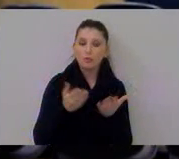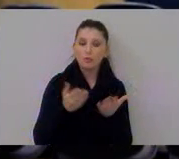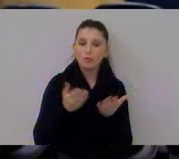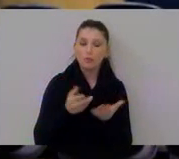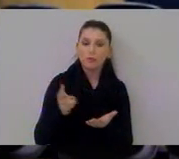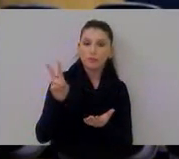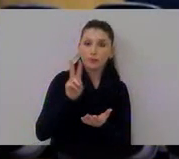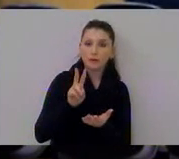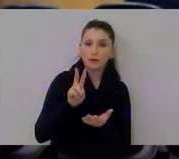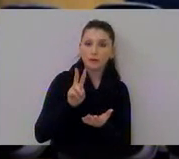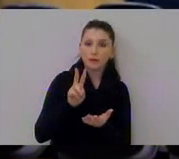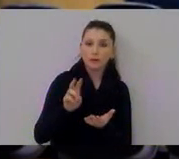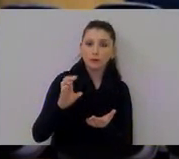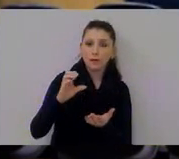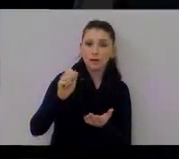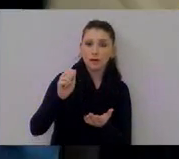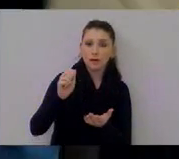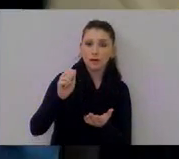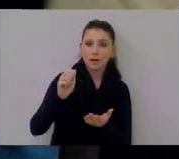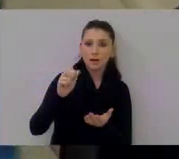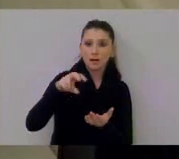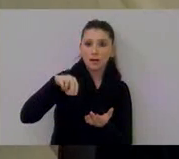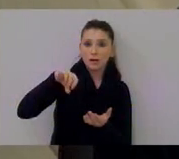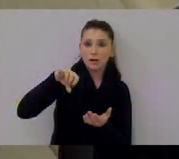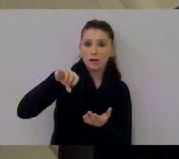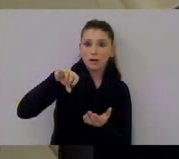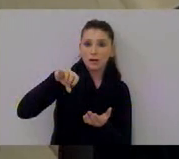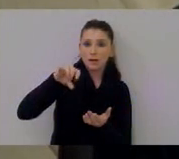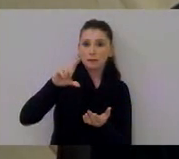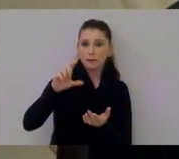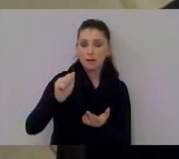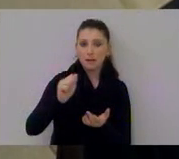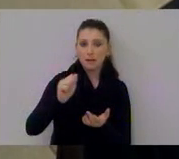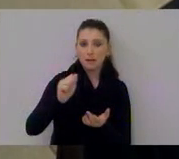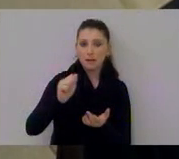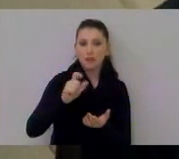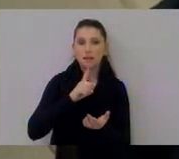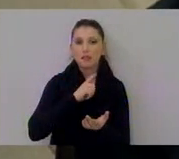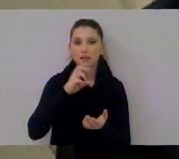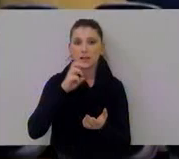Vossa Excelência dispõe de 5 minutos.